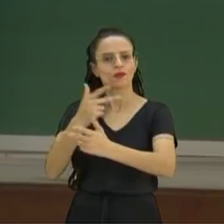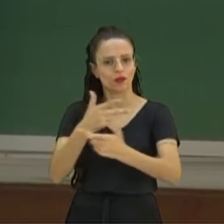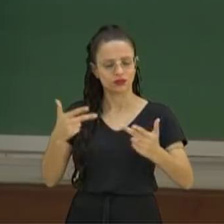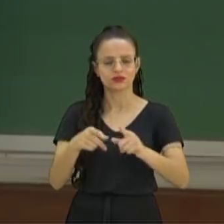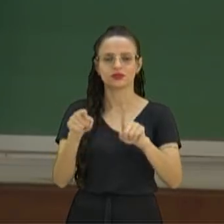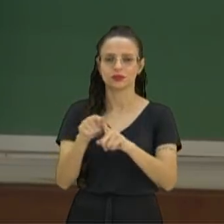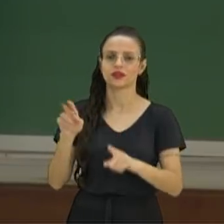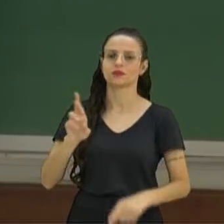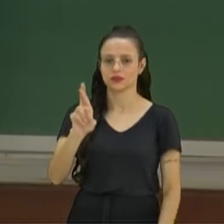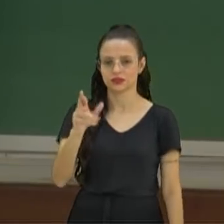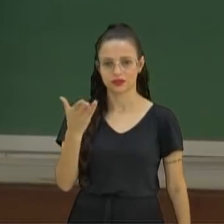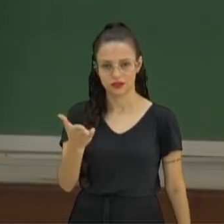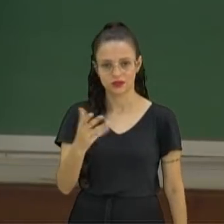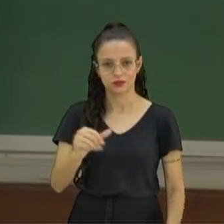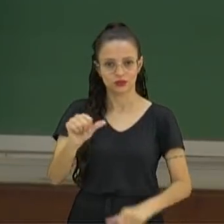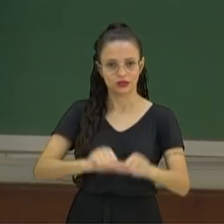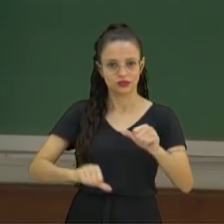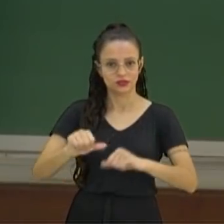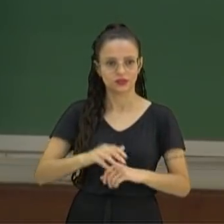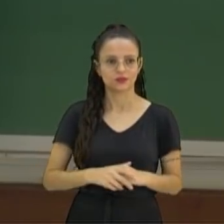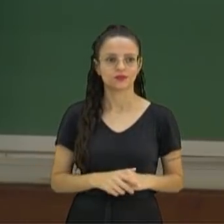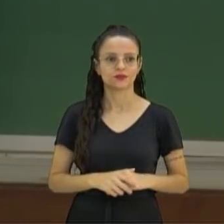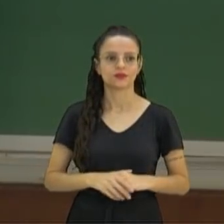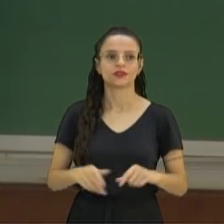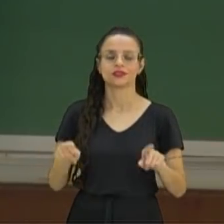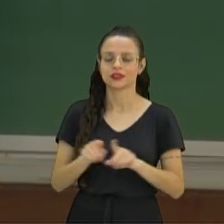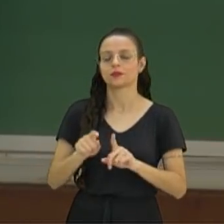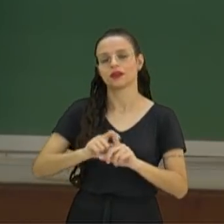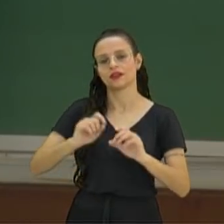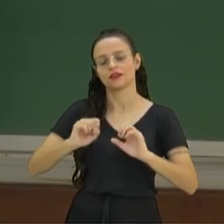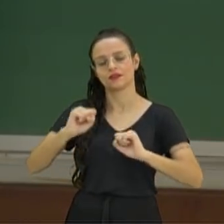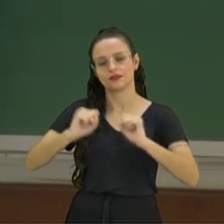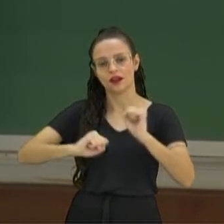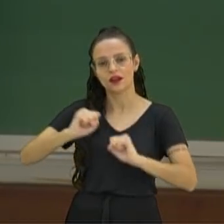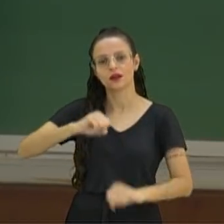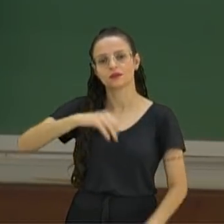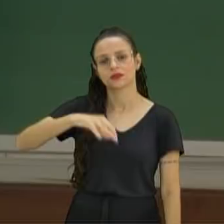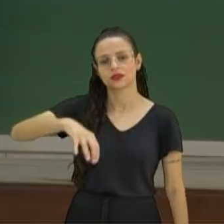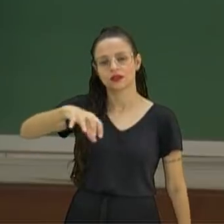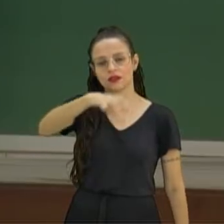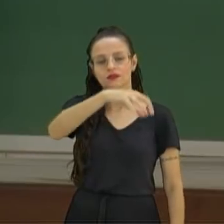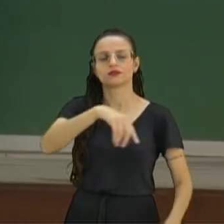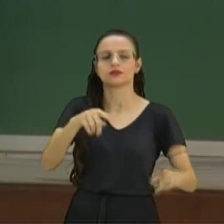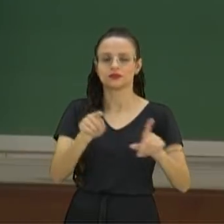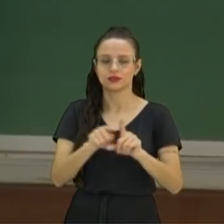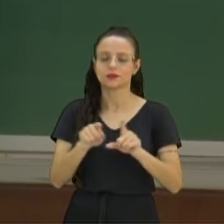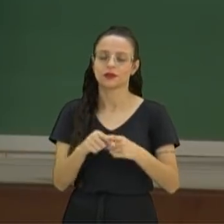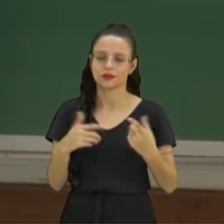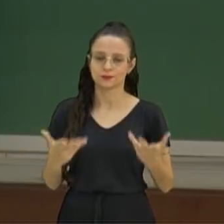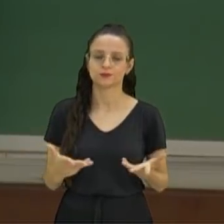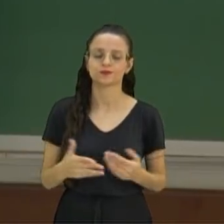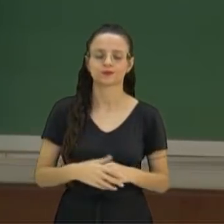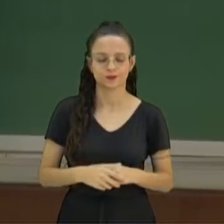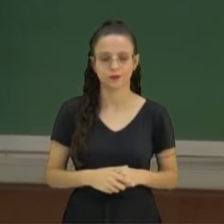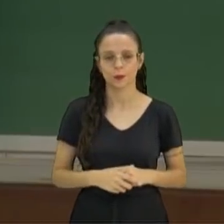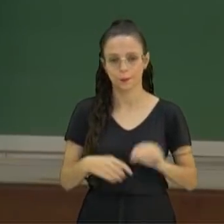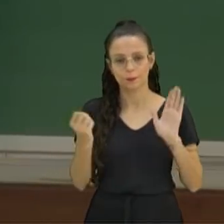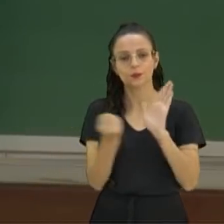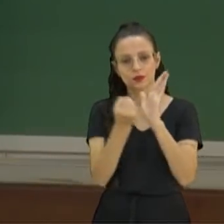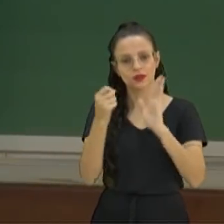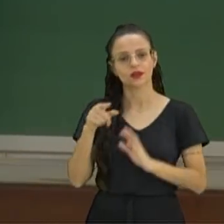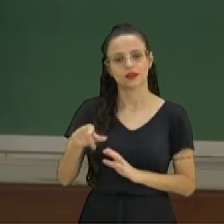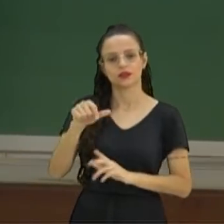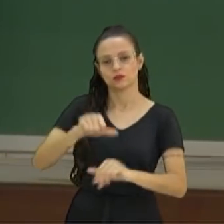também representam essas mudanças. A chegada das fábricas ali, das construções em geral, também marcam